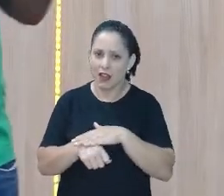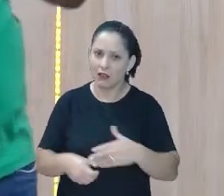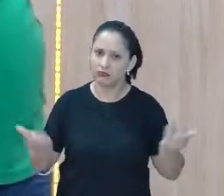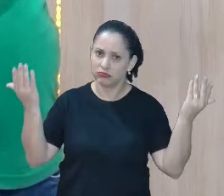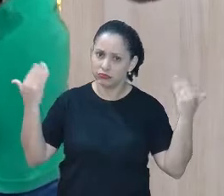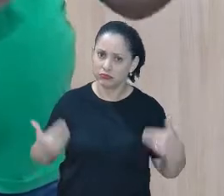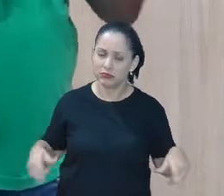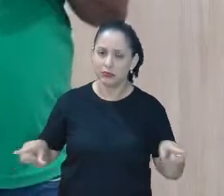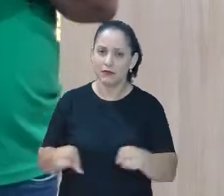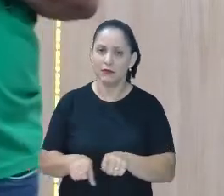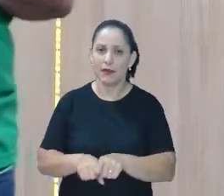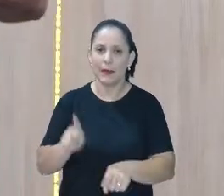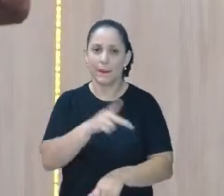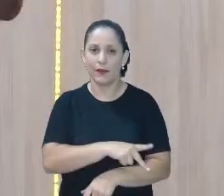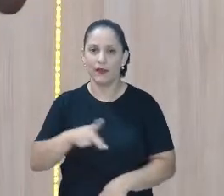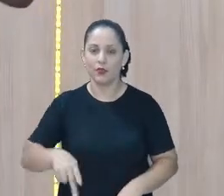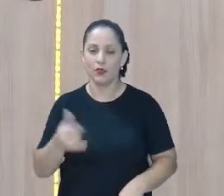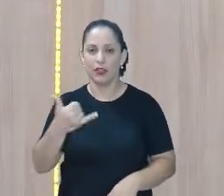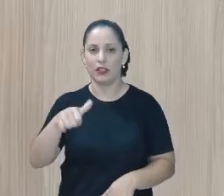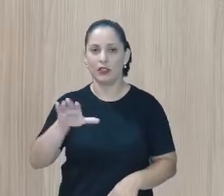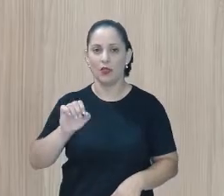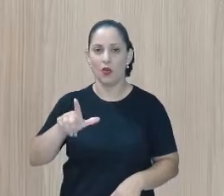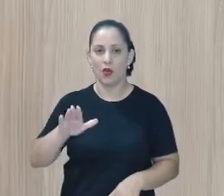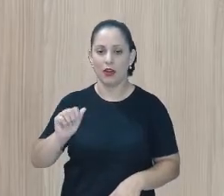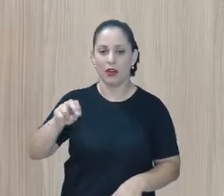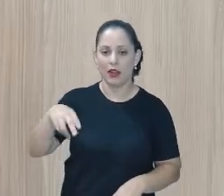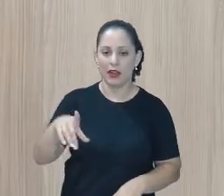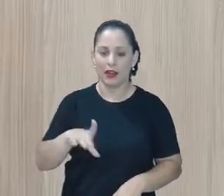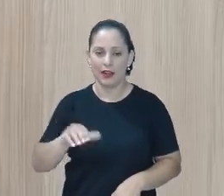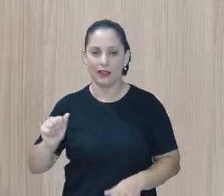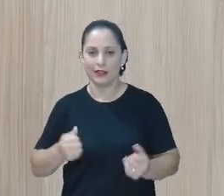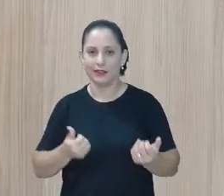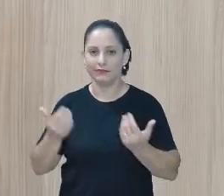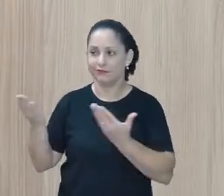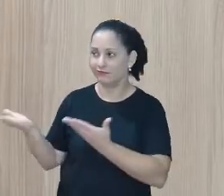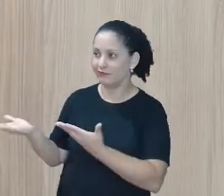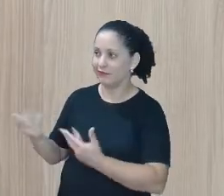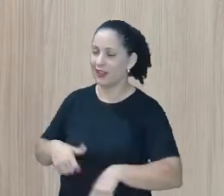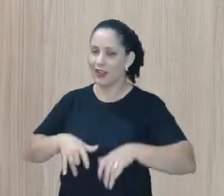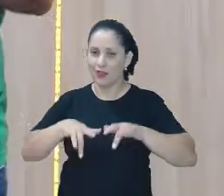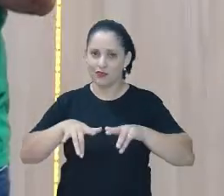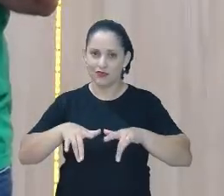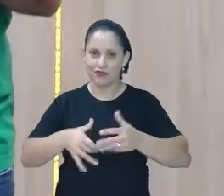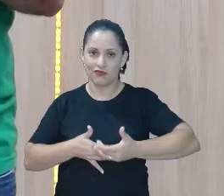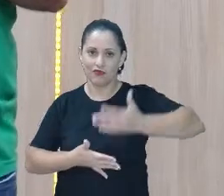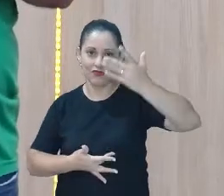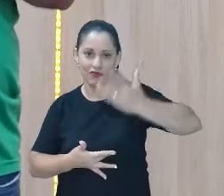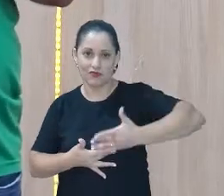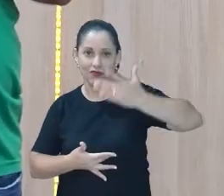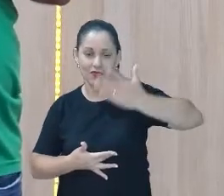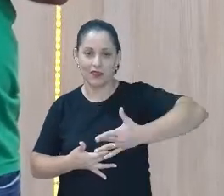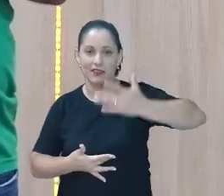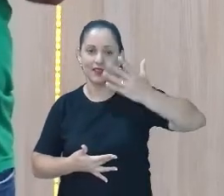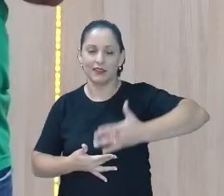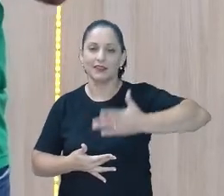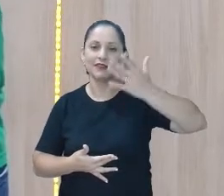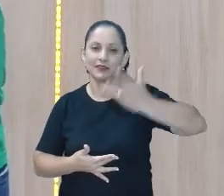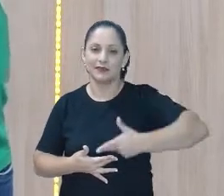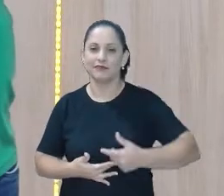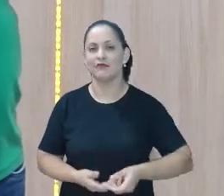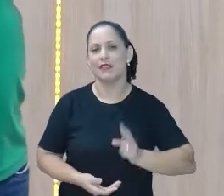com a professora Yolanda. A professora Yolanda está ali no computador, está lá no computador porque ela fica lá no chat, olhando